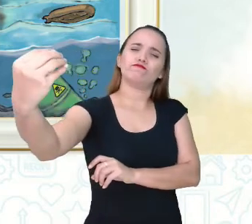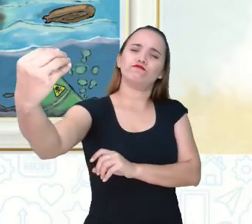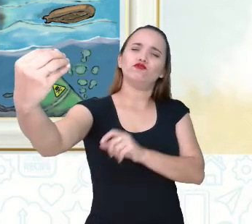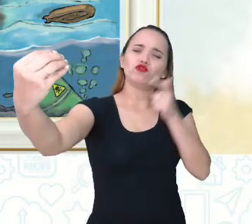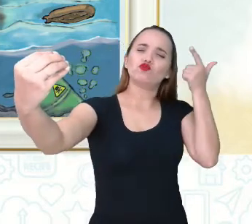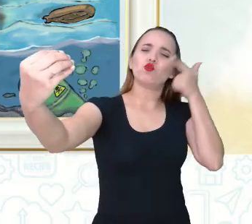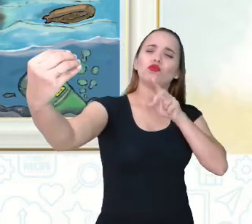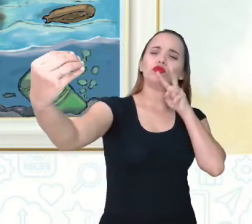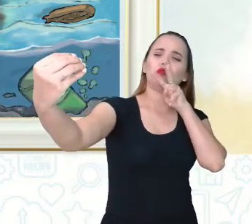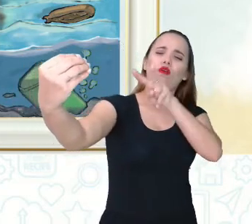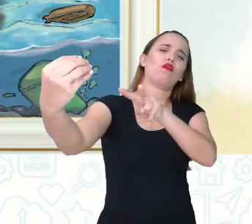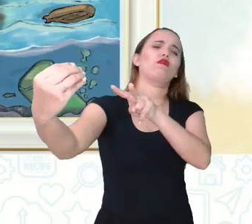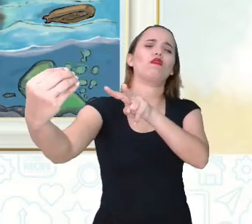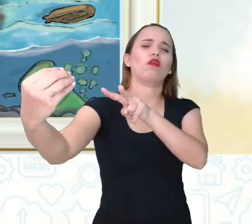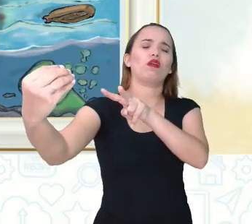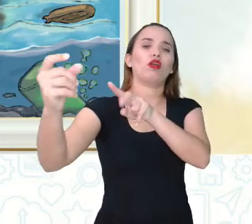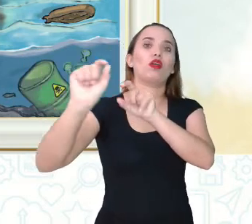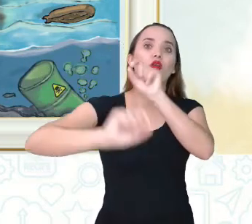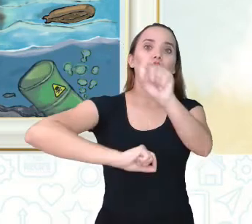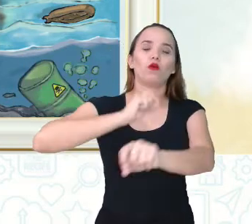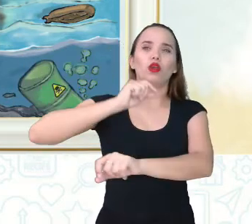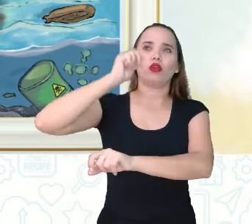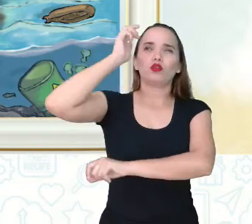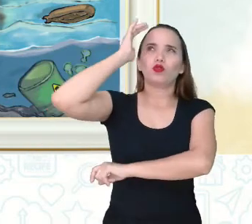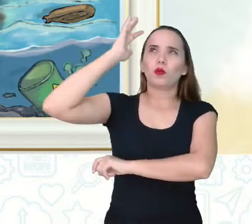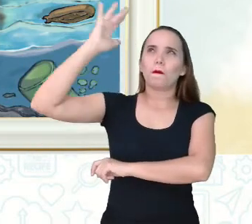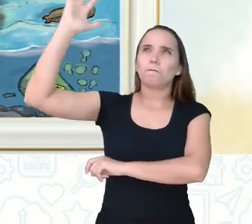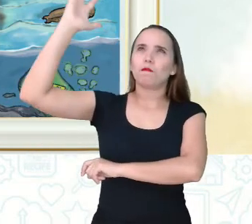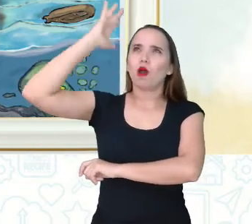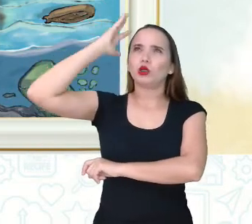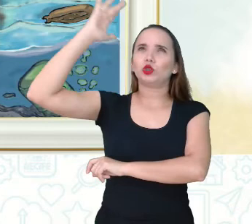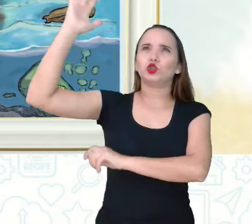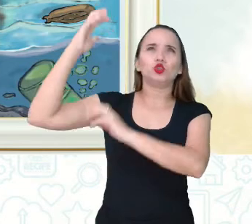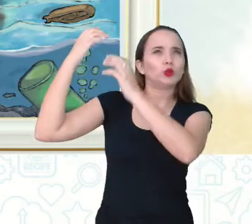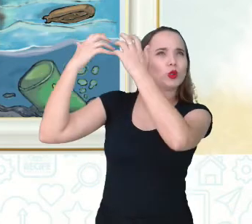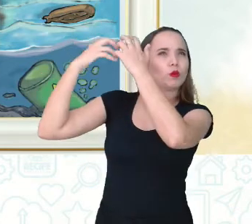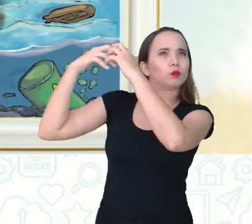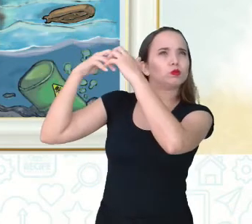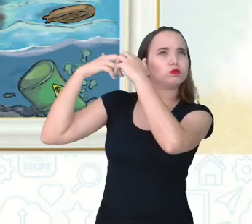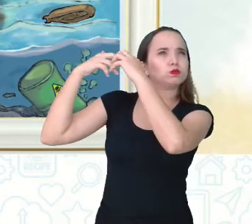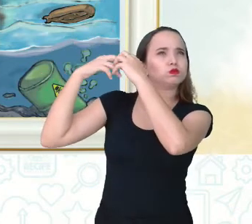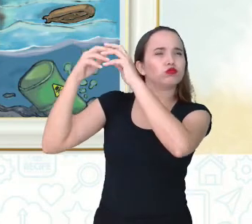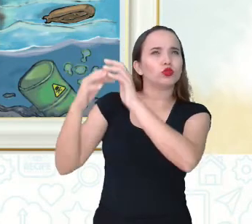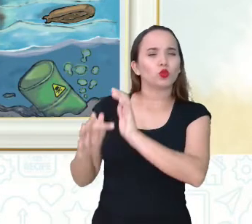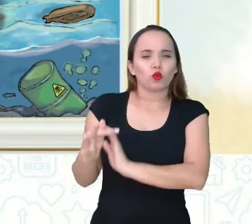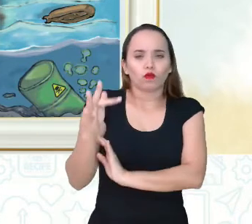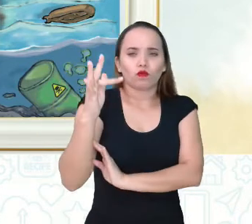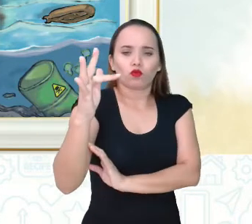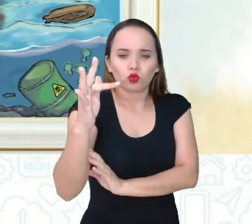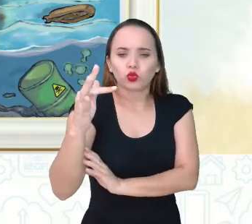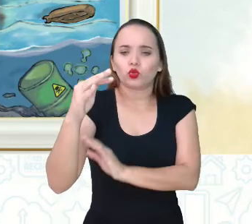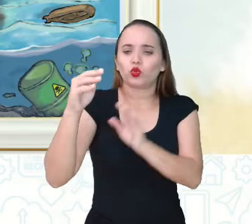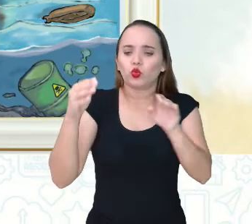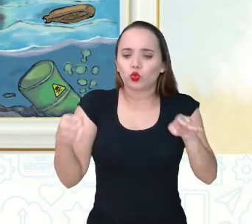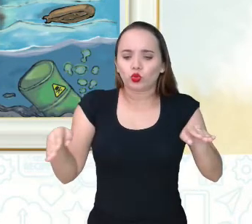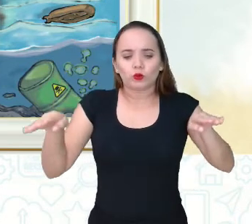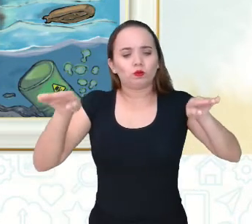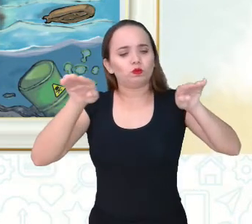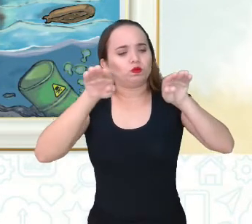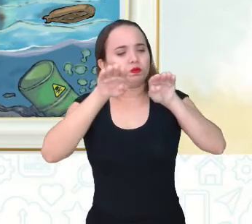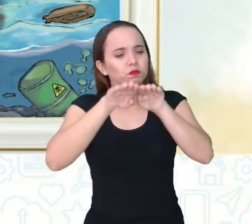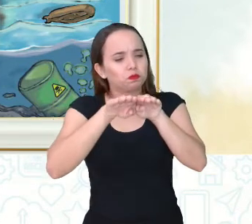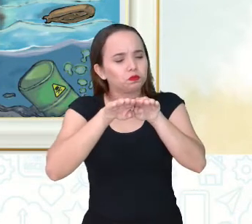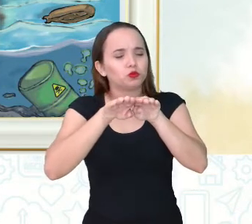imaginar, pensar em um horizonte, né, em um futuro mais justo, em um futuro onde a gente